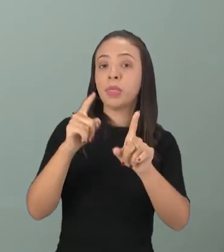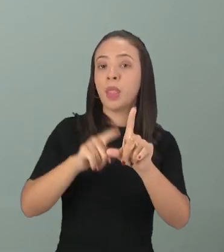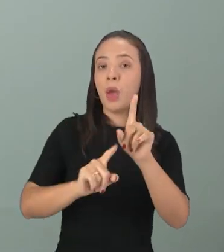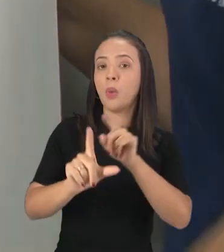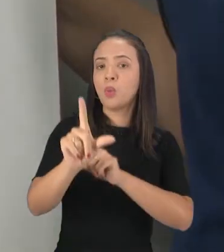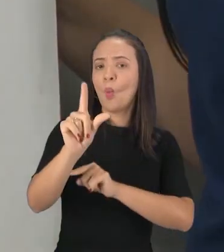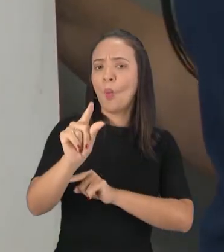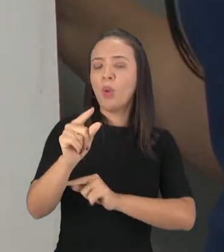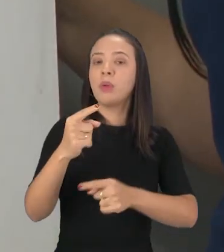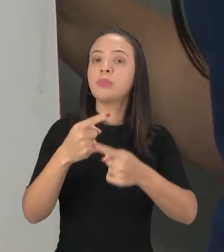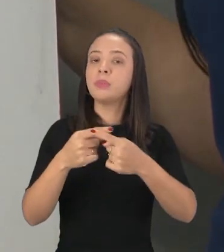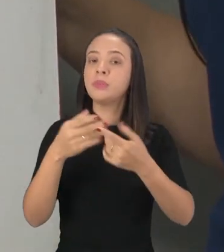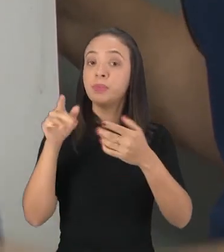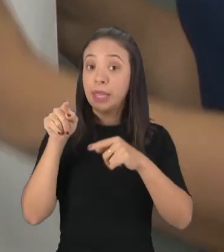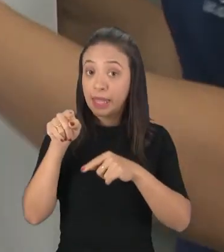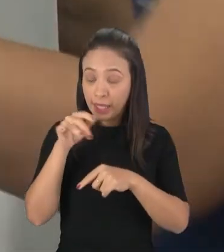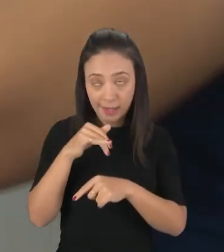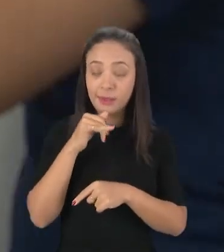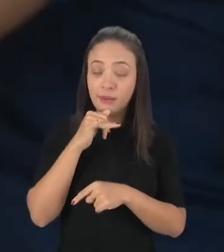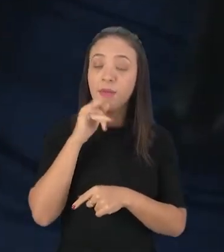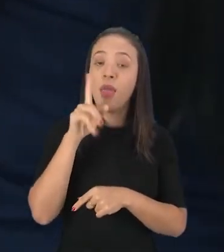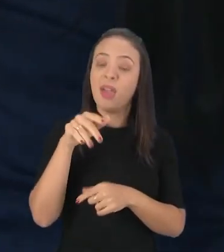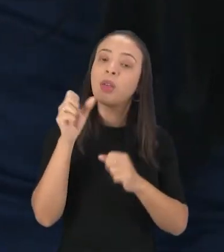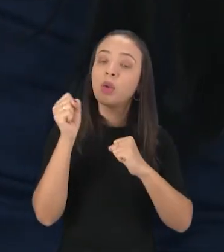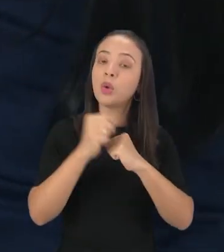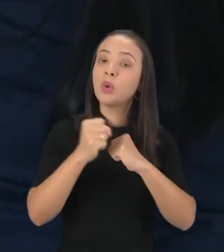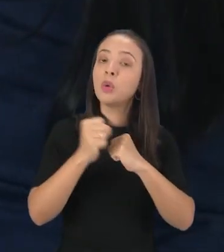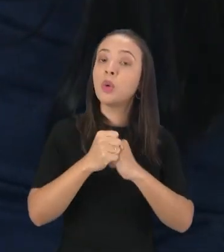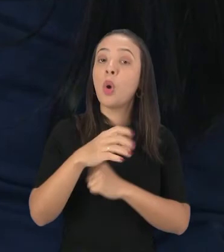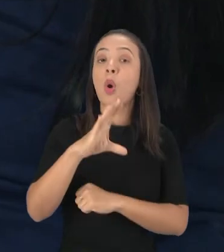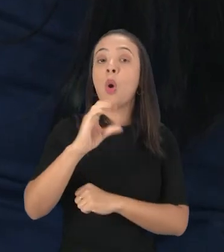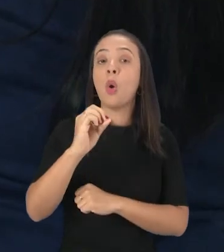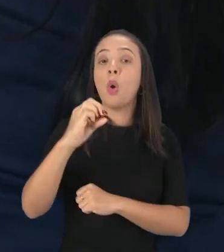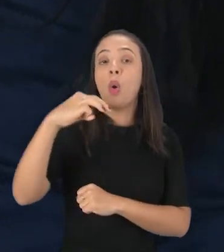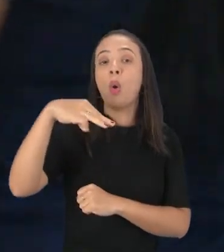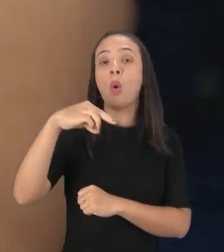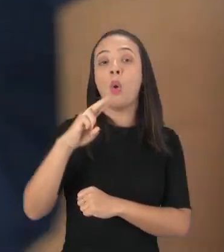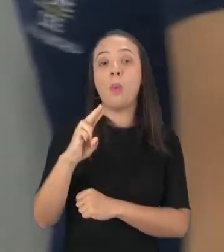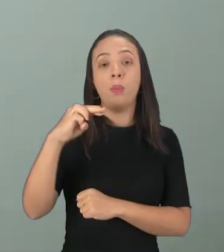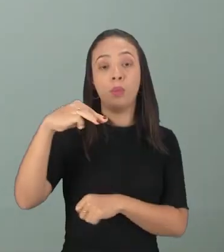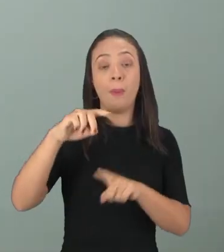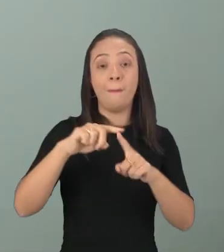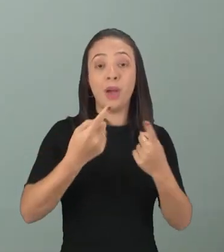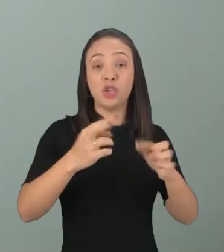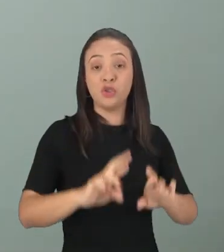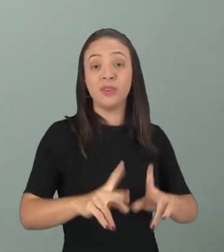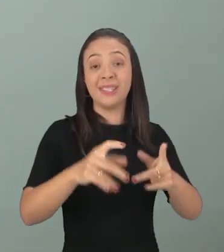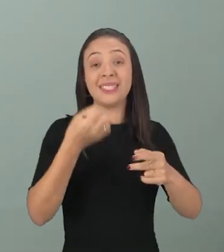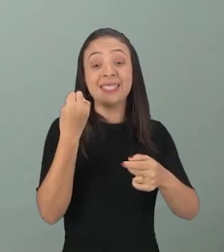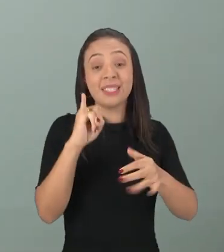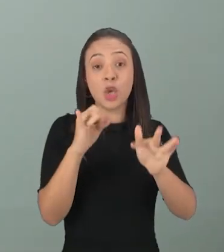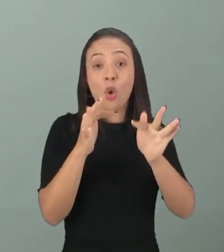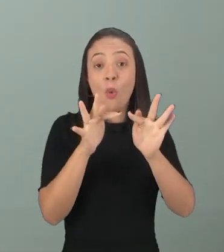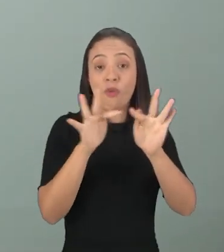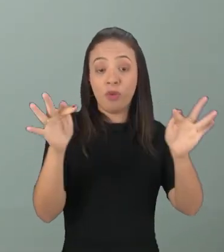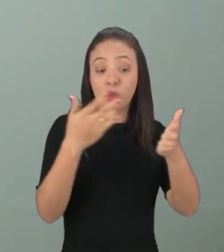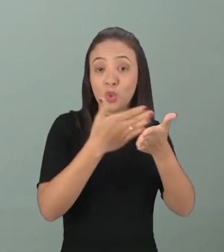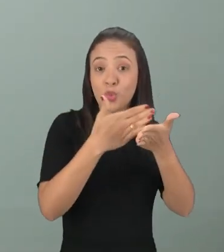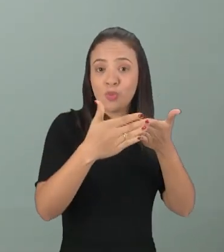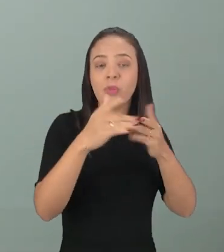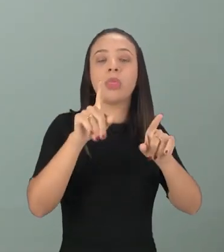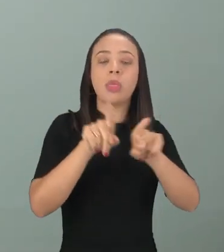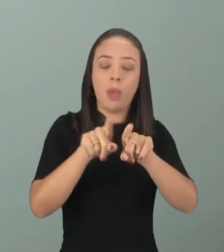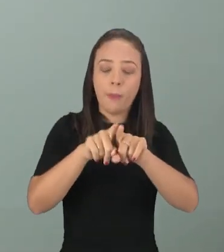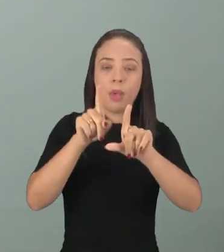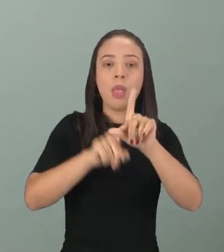ele é um substantivo comum, tá? Mas, como ele está iniciando aqui a frase, ó, é com letra maiúscula. Assim